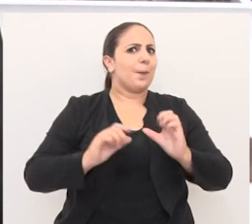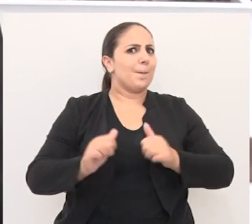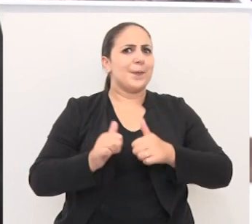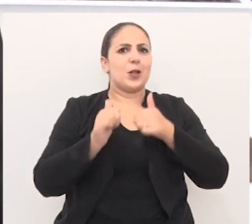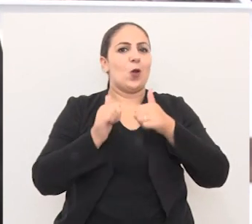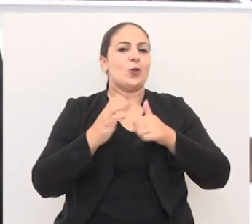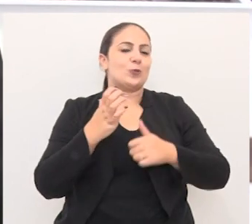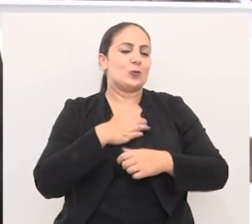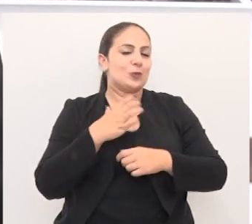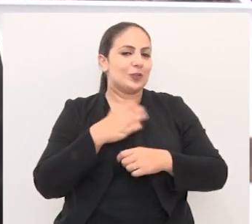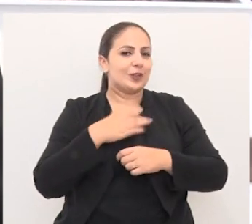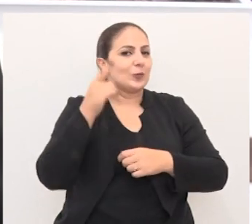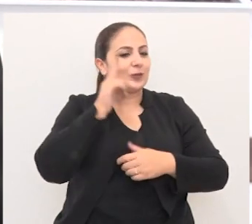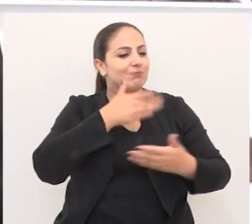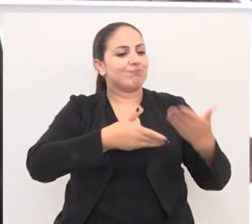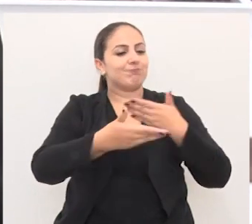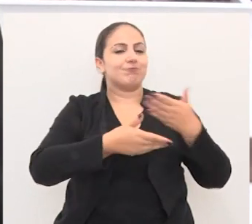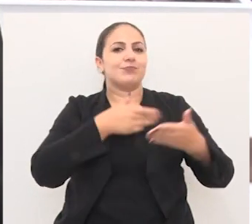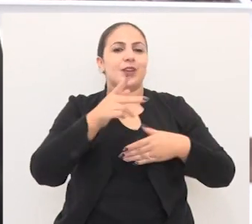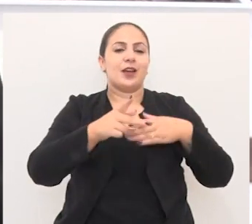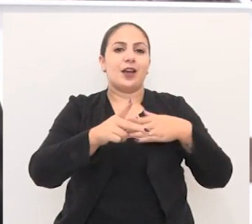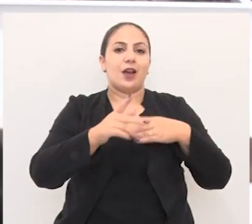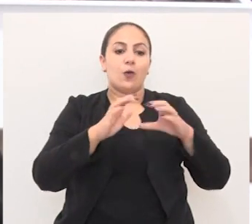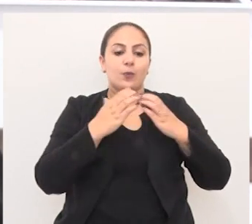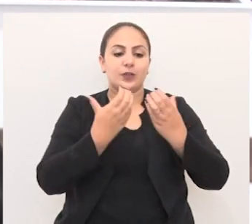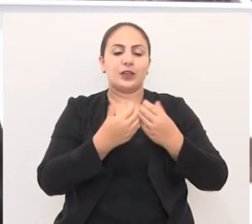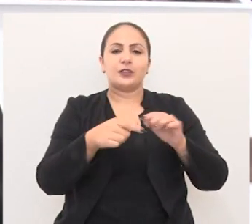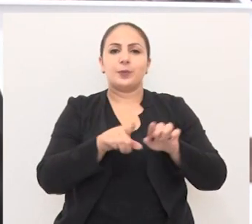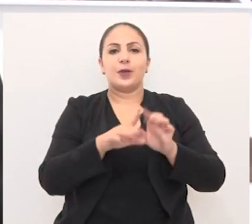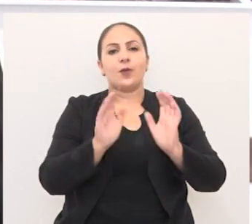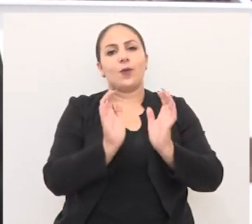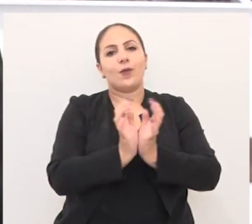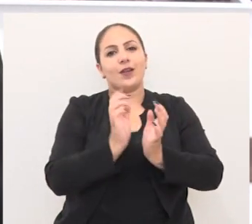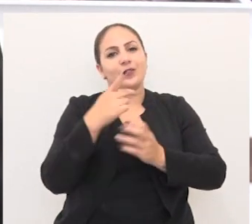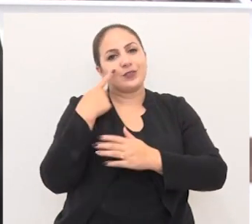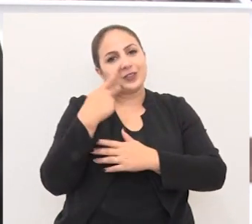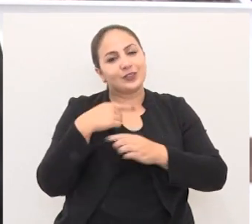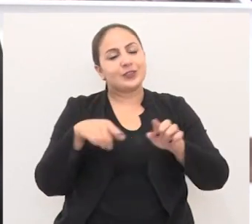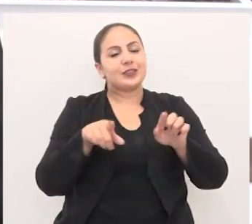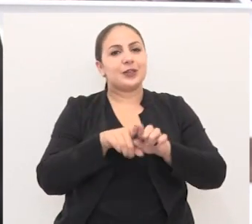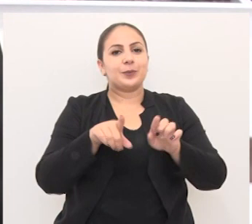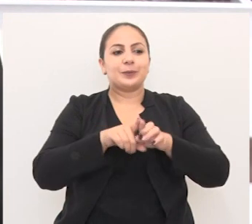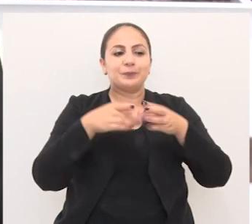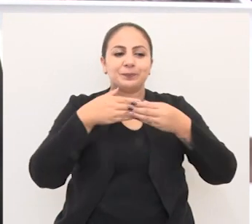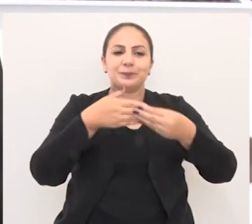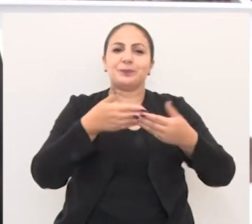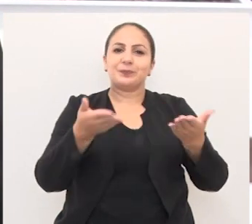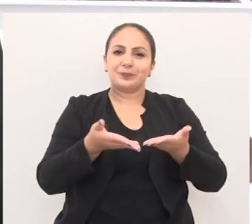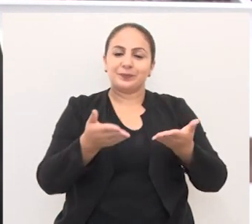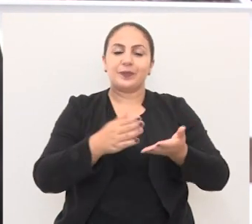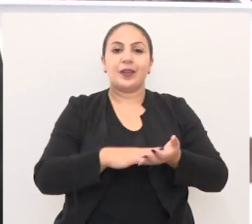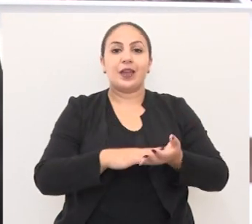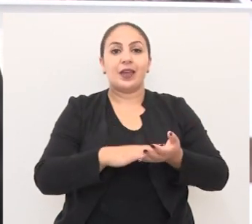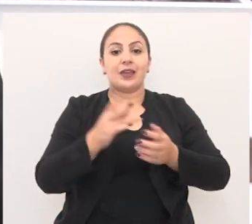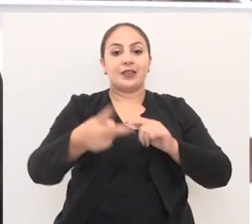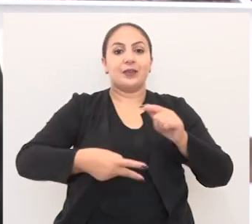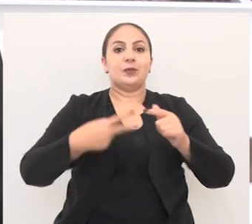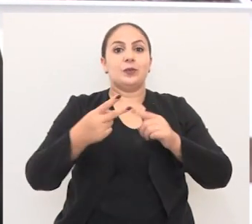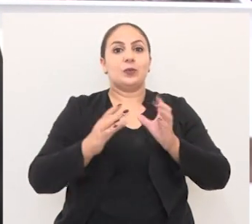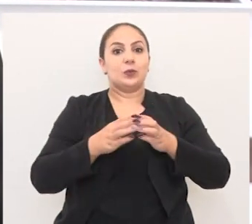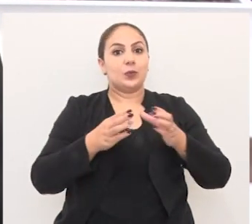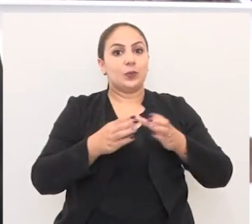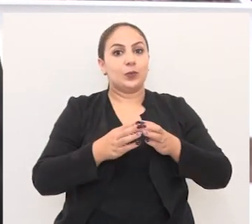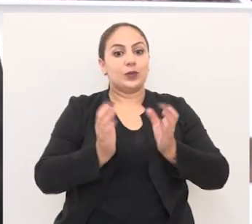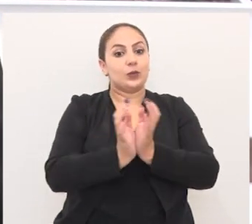melhor forma possível, atendendo a nossa comunidade, atendendo nossos colegas vereadores e também conduzindo aqui a segunda turma